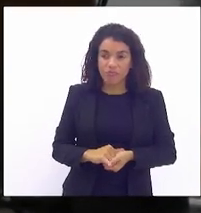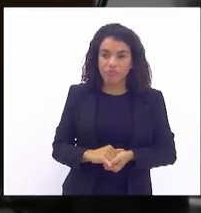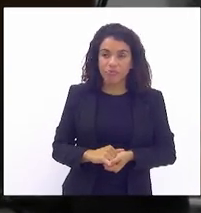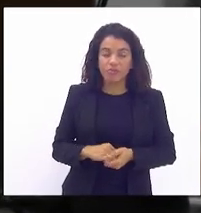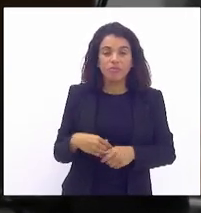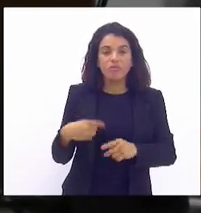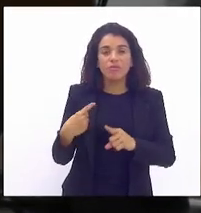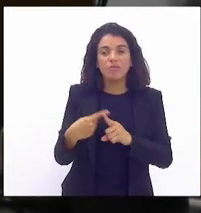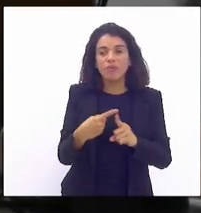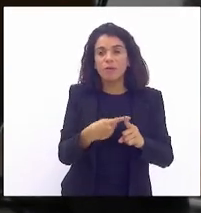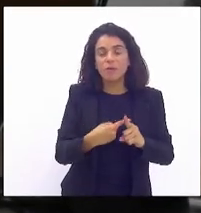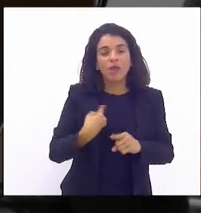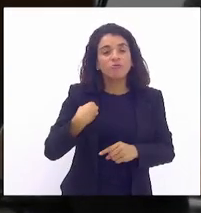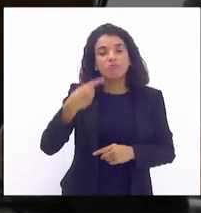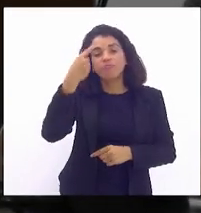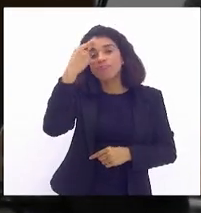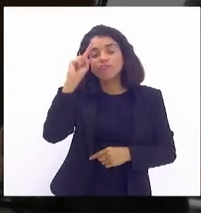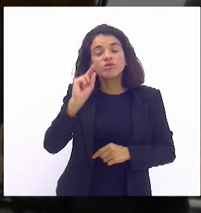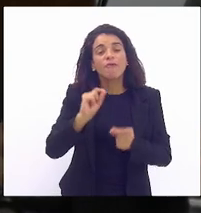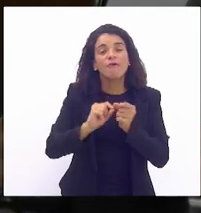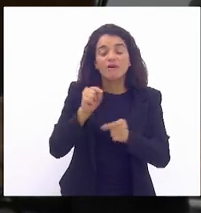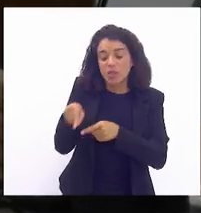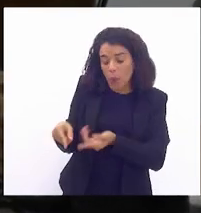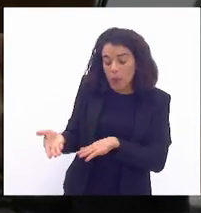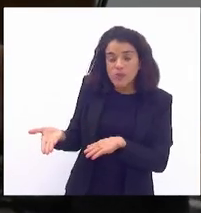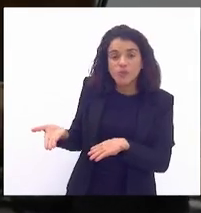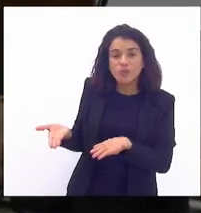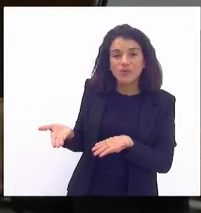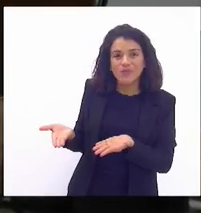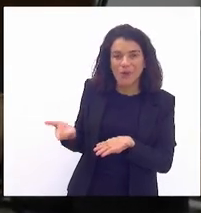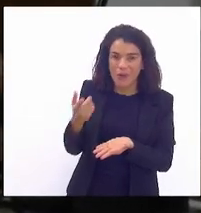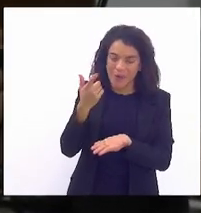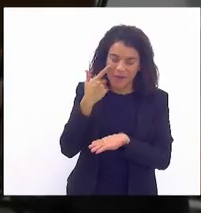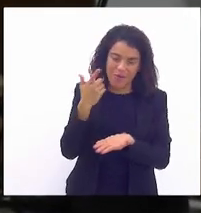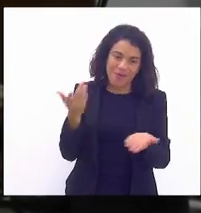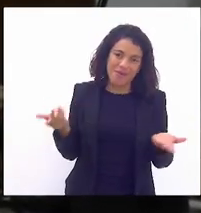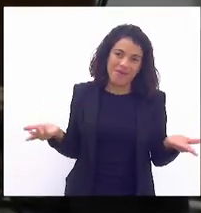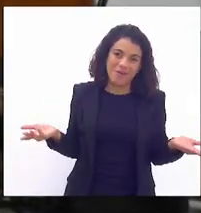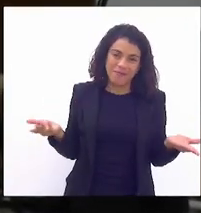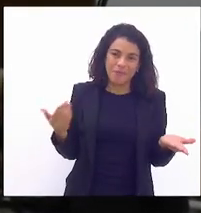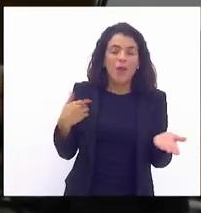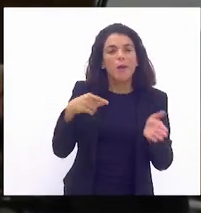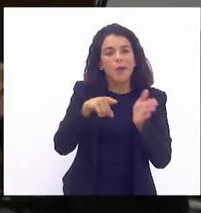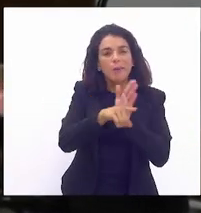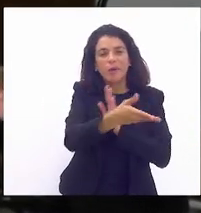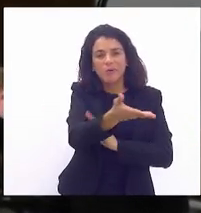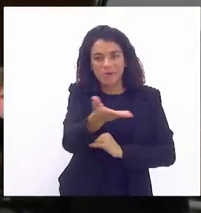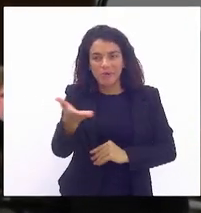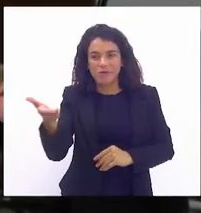porque a gente não sabe o que vai fazer com ela. Ora, eu pergunto a vocês,